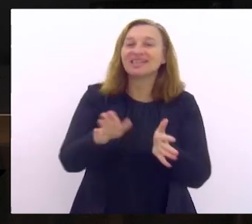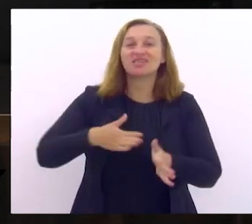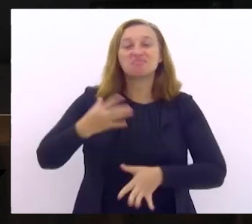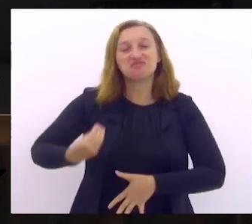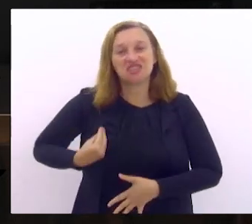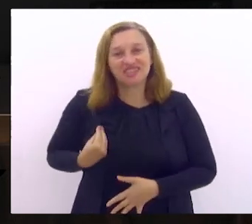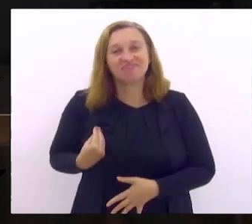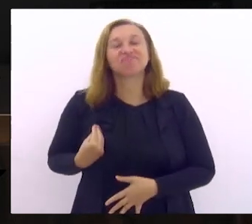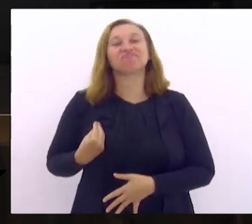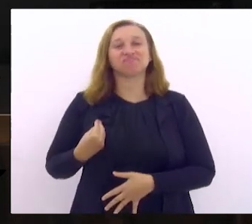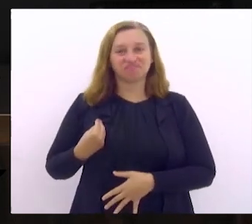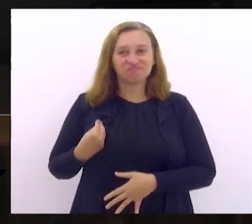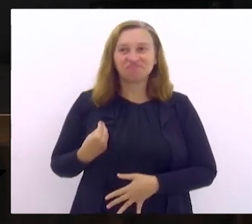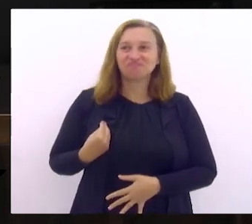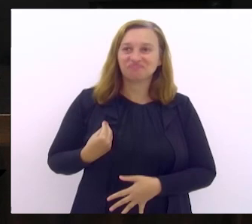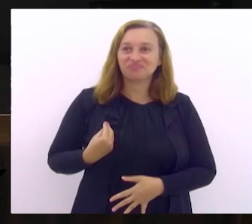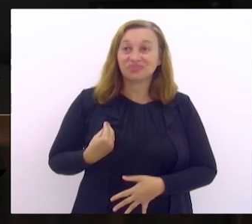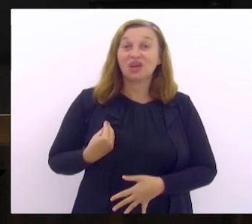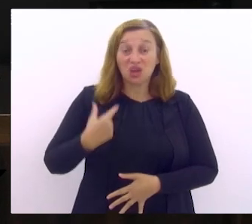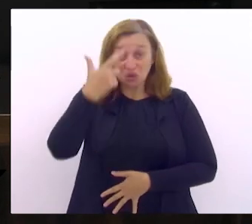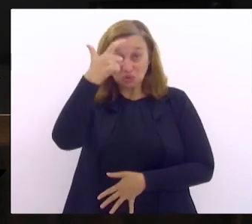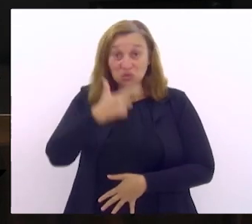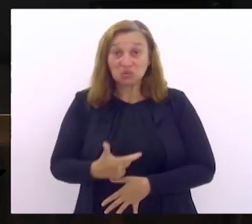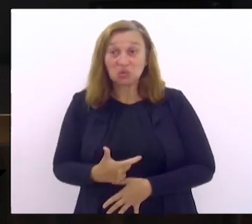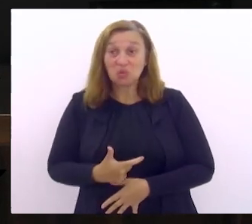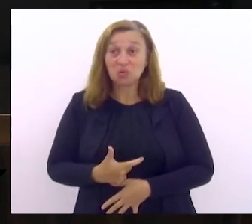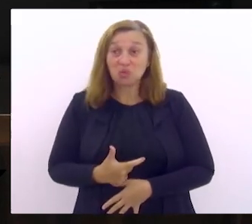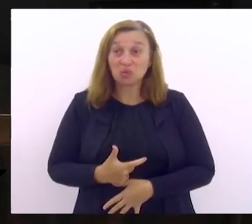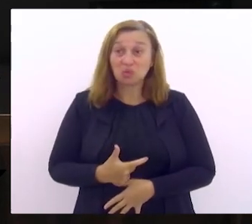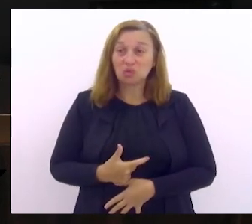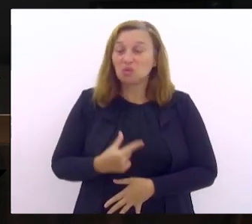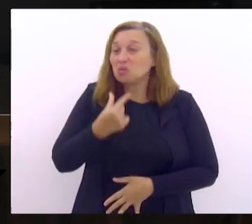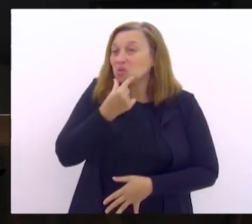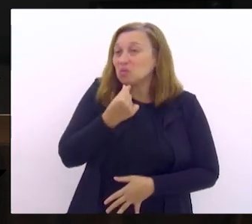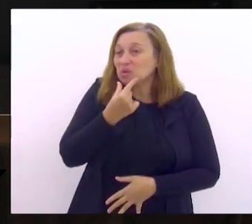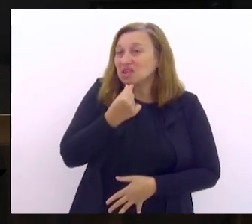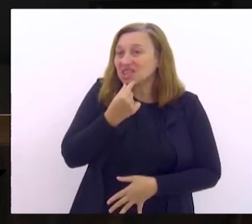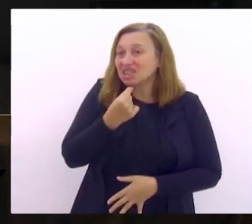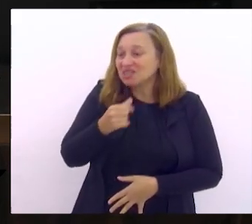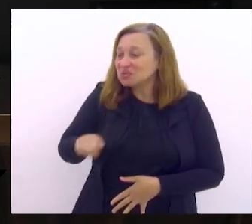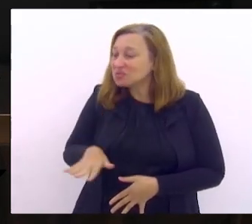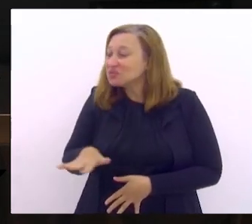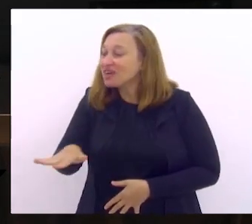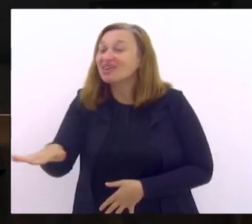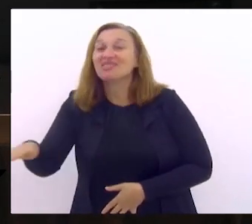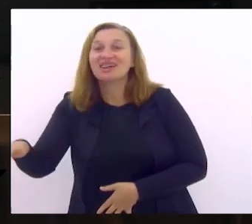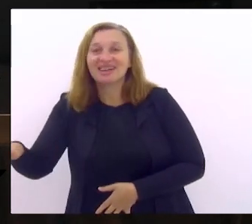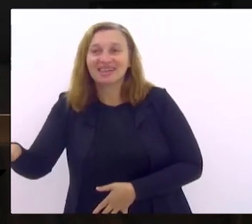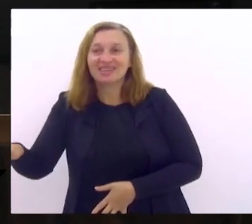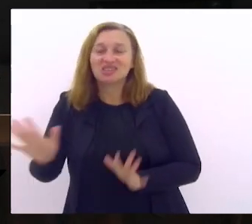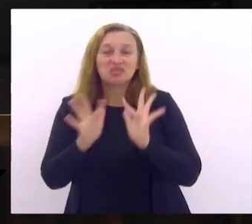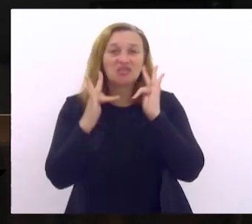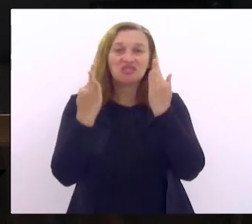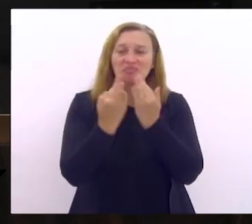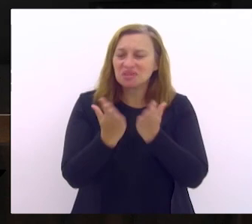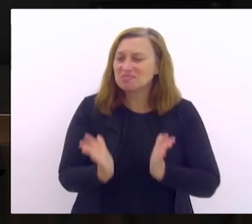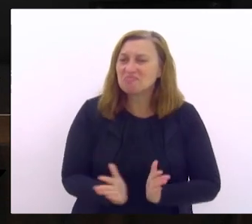vida. Eu sou um garoto oriundo da periferia, oriundo de uma família muito